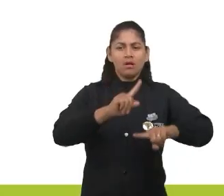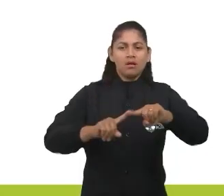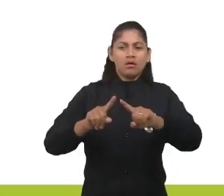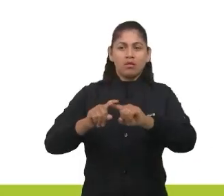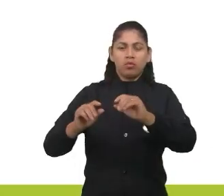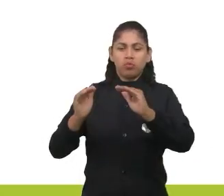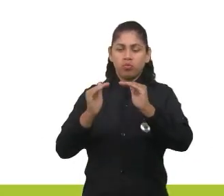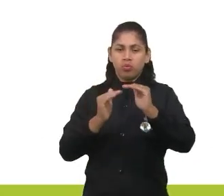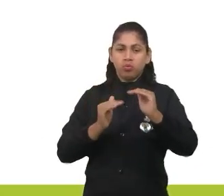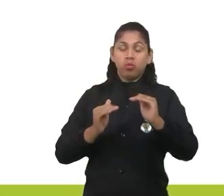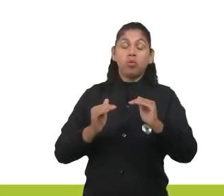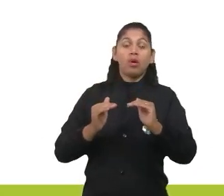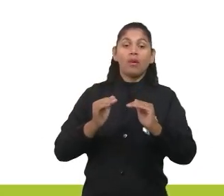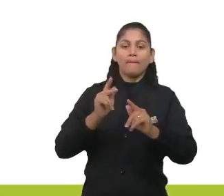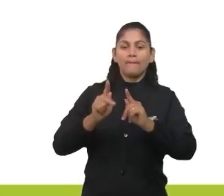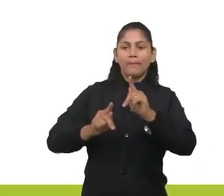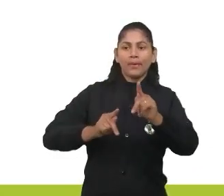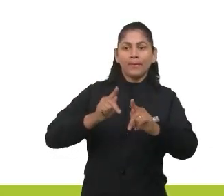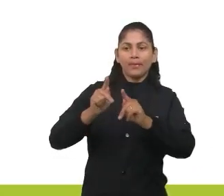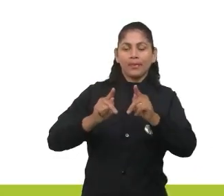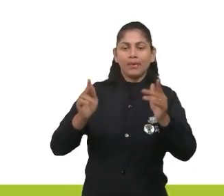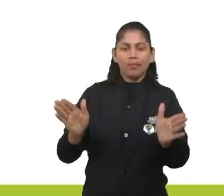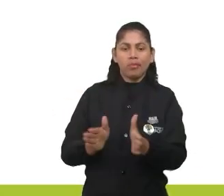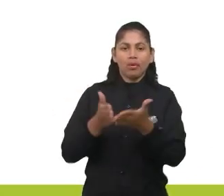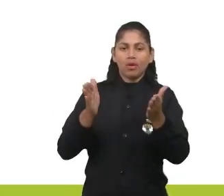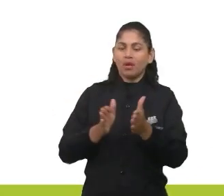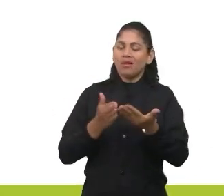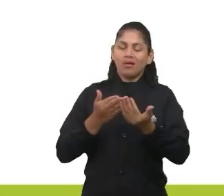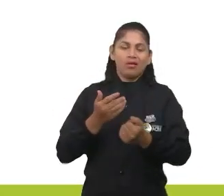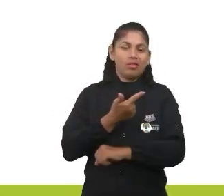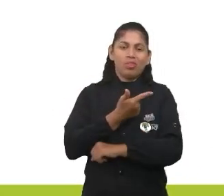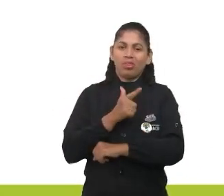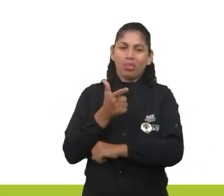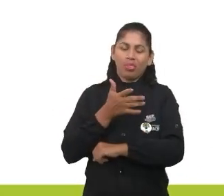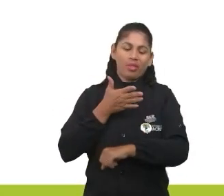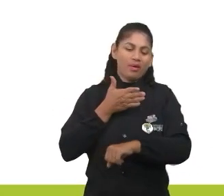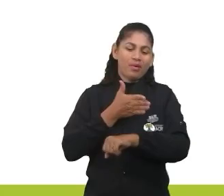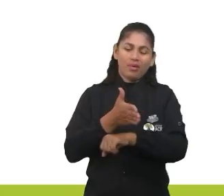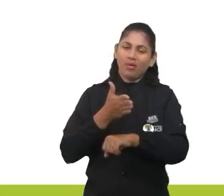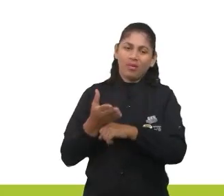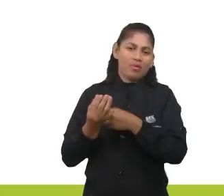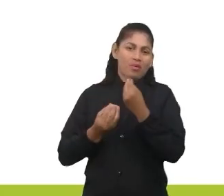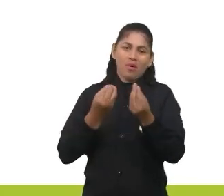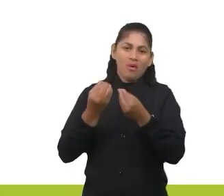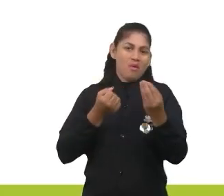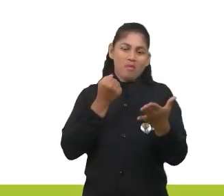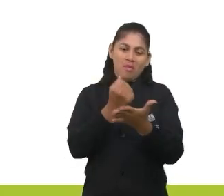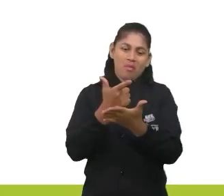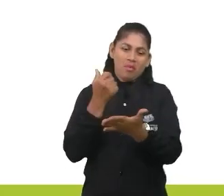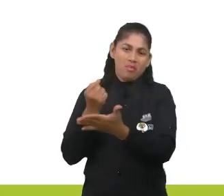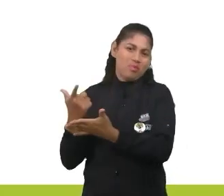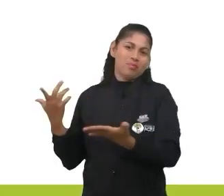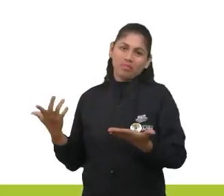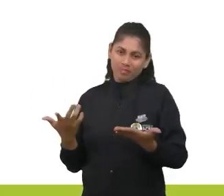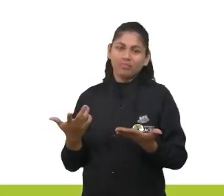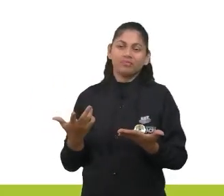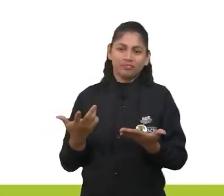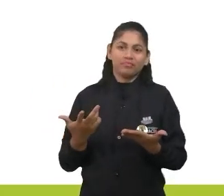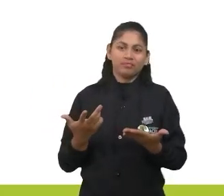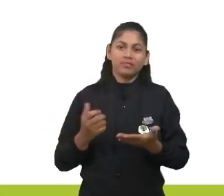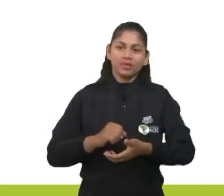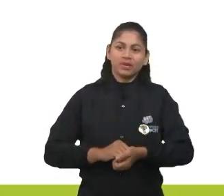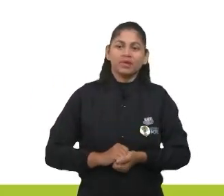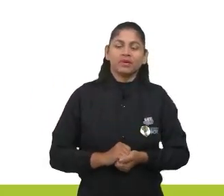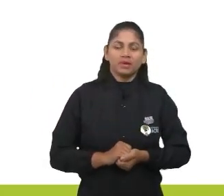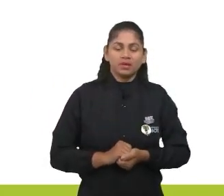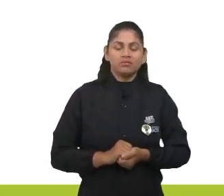as quais a população mais pobre não tem acesso. Não. Então, na verdade, a indústria cultural ela visa gerar